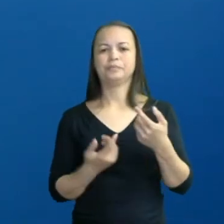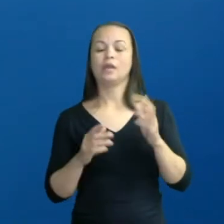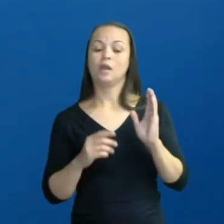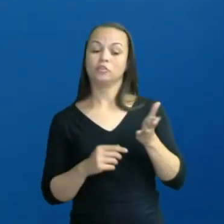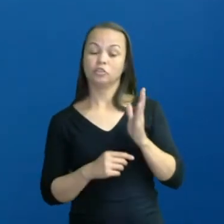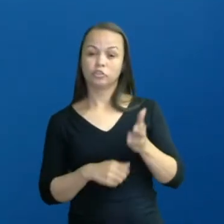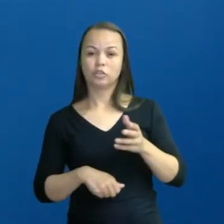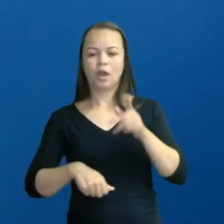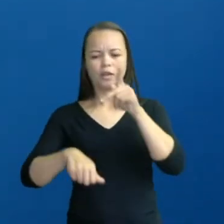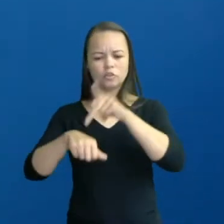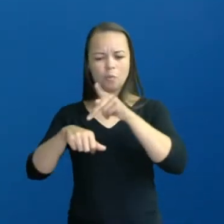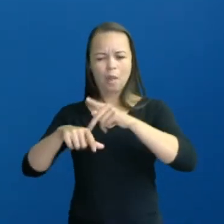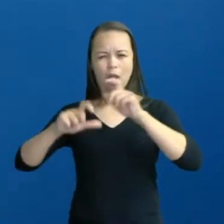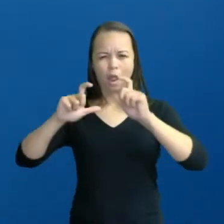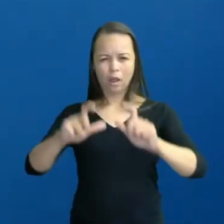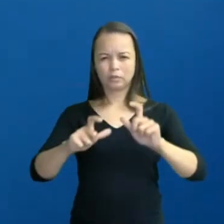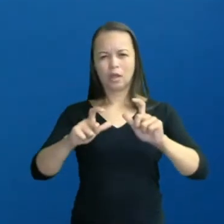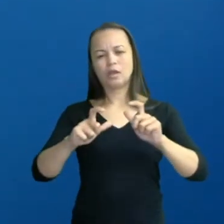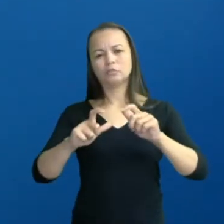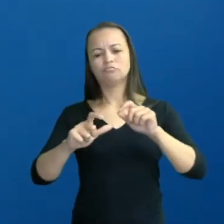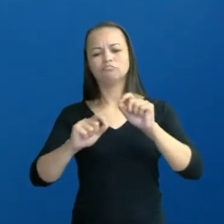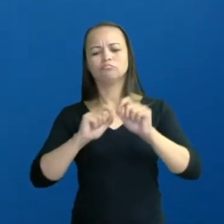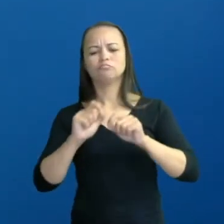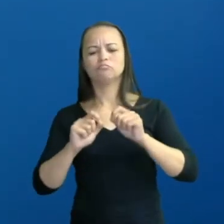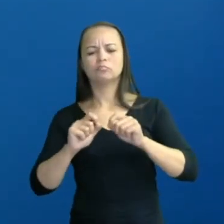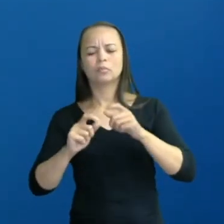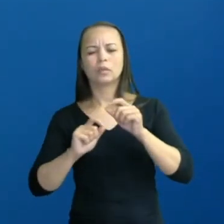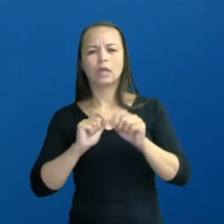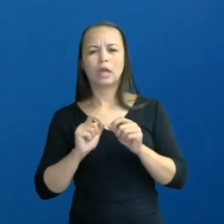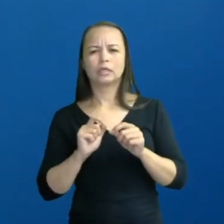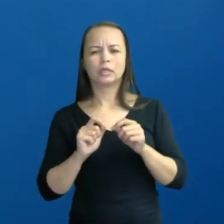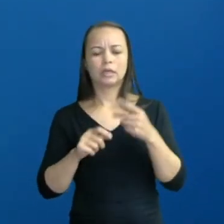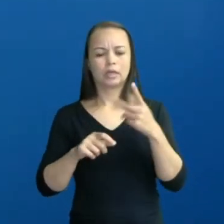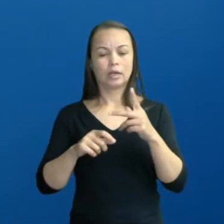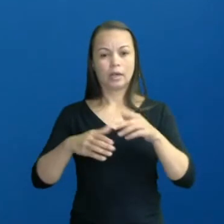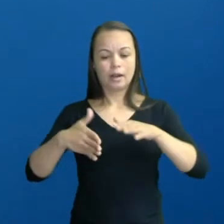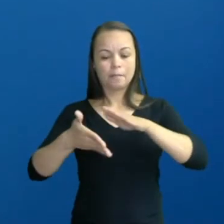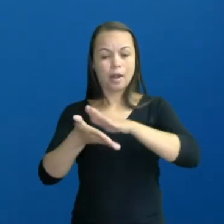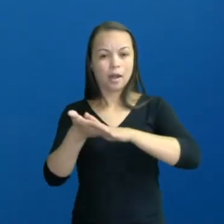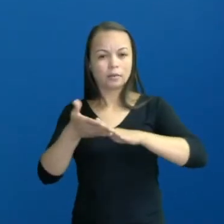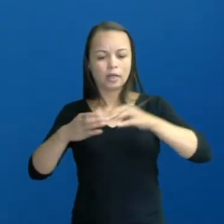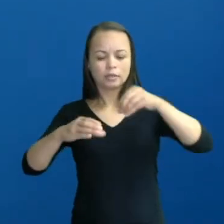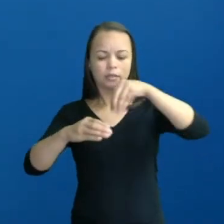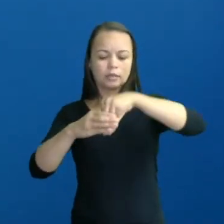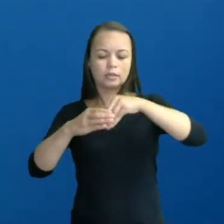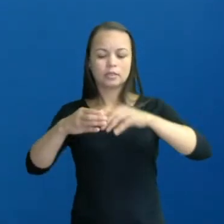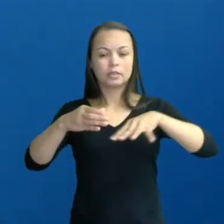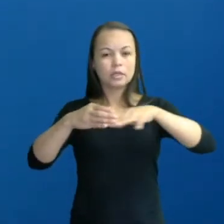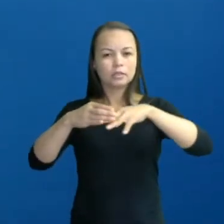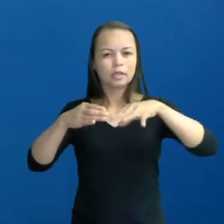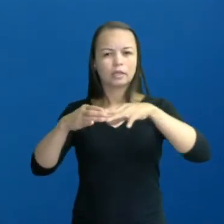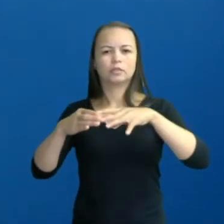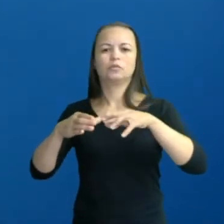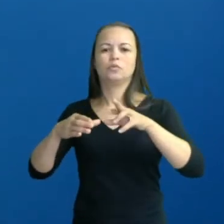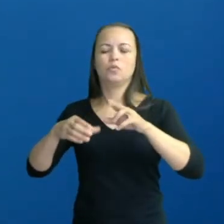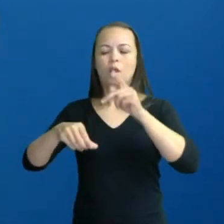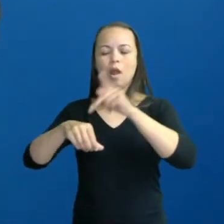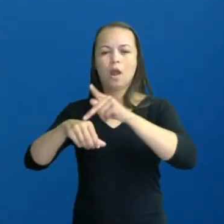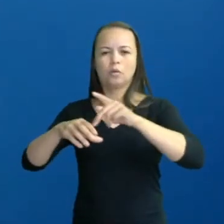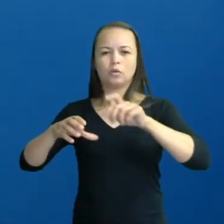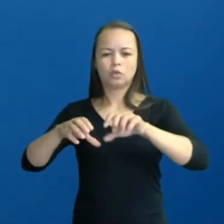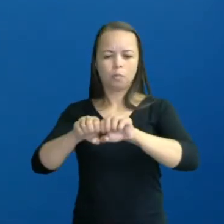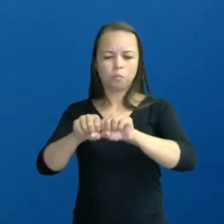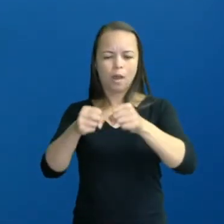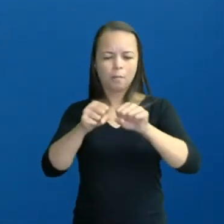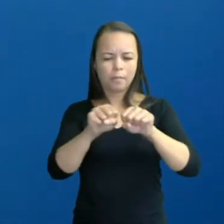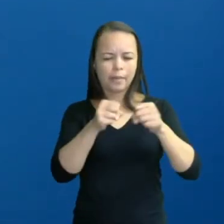viu aquela camada, né, a camada da terra? Então, aquela camada de dentro, que é o manto, é composto de rocha. Aí ela se desprende,